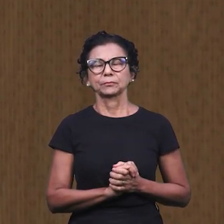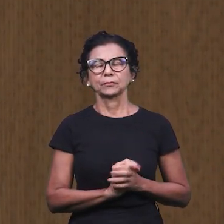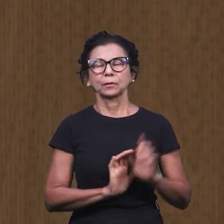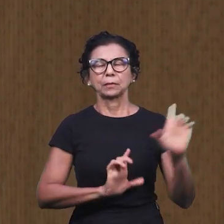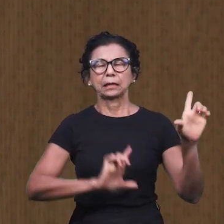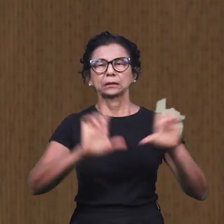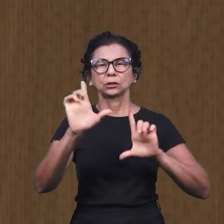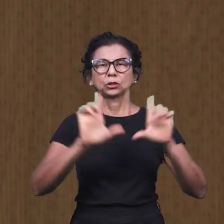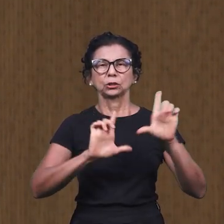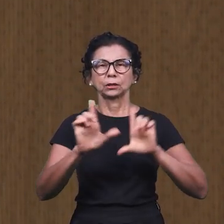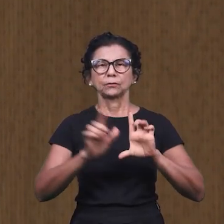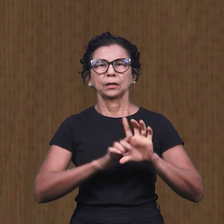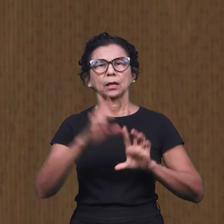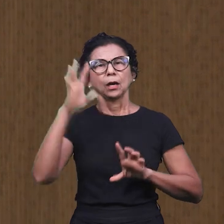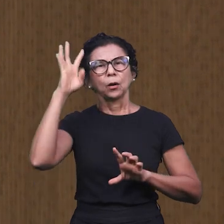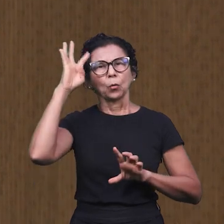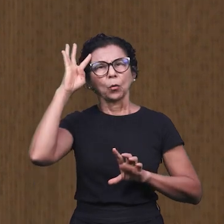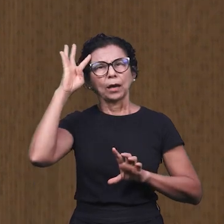para o satélite,